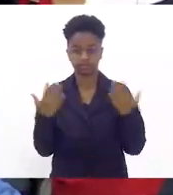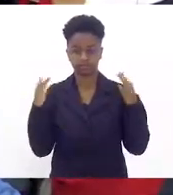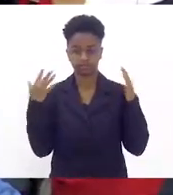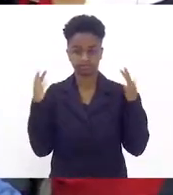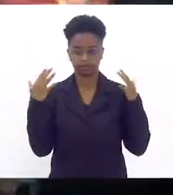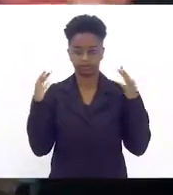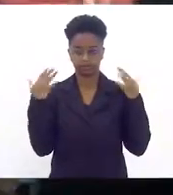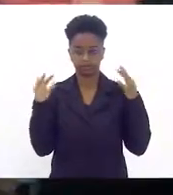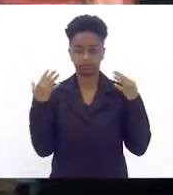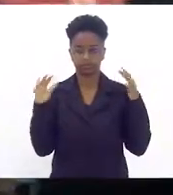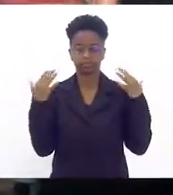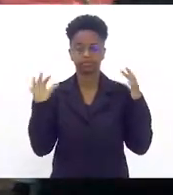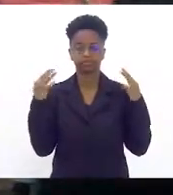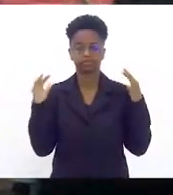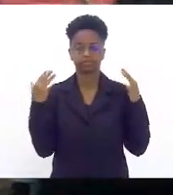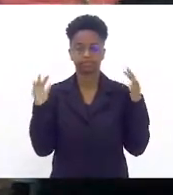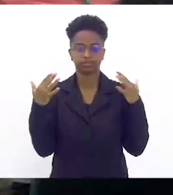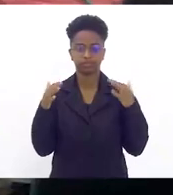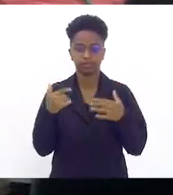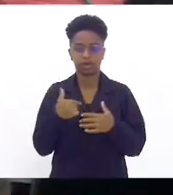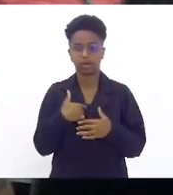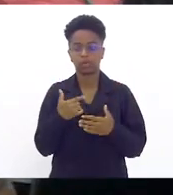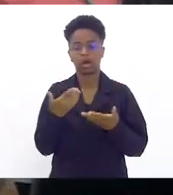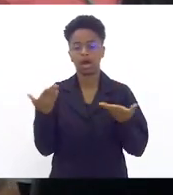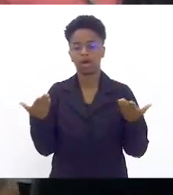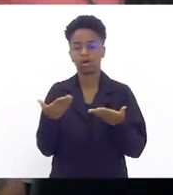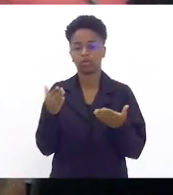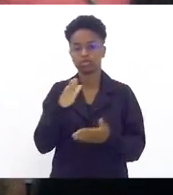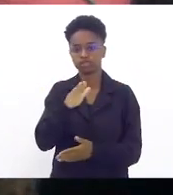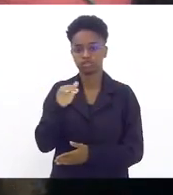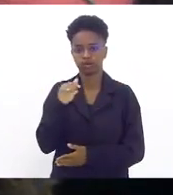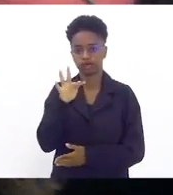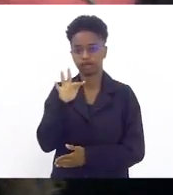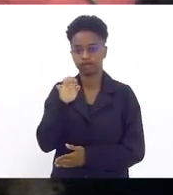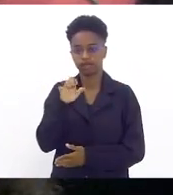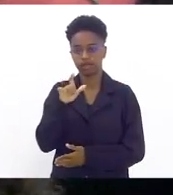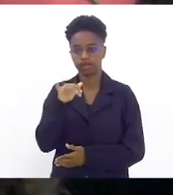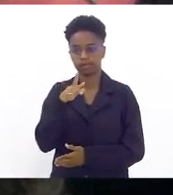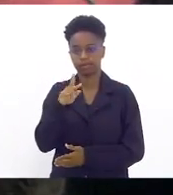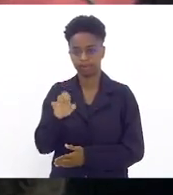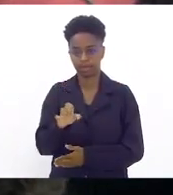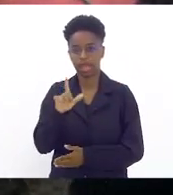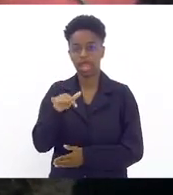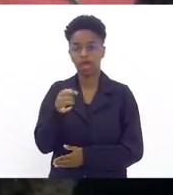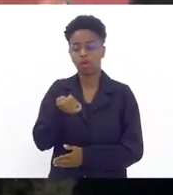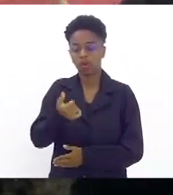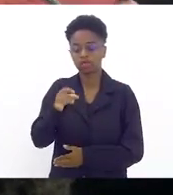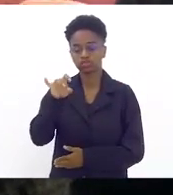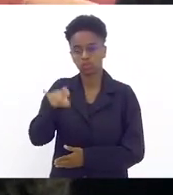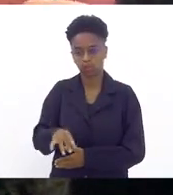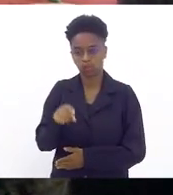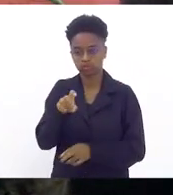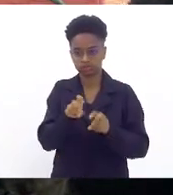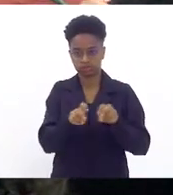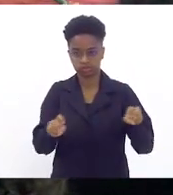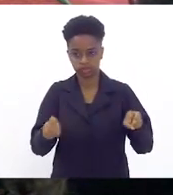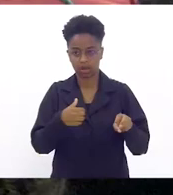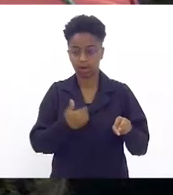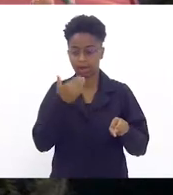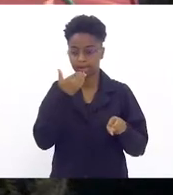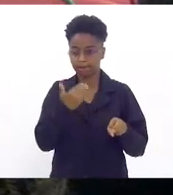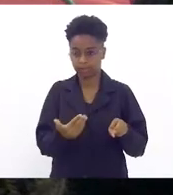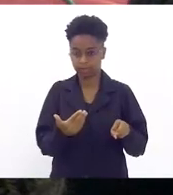Obrigada diretor eu vou passar a palavra agora para o Felipe Galdino que é o penúltimo aqui da mesa eu vou pedir